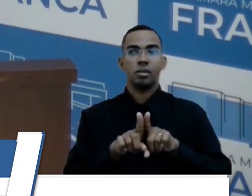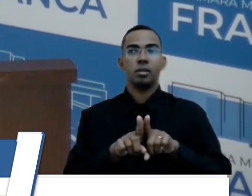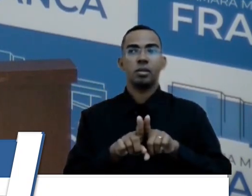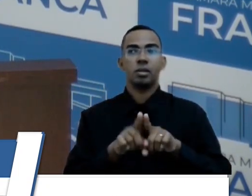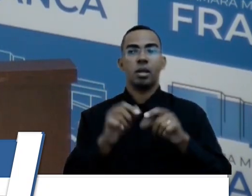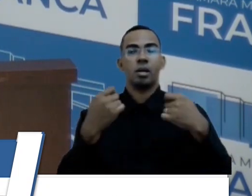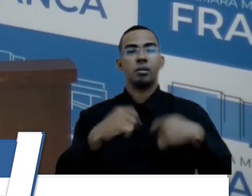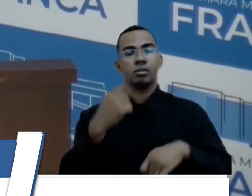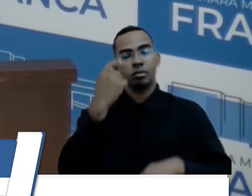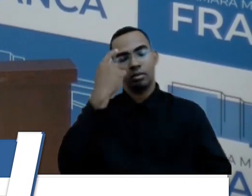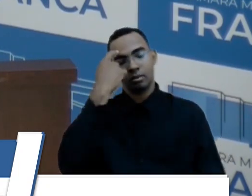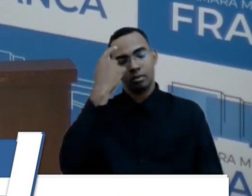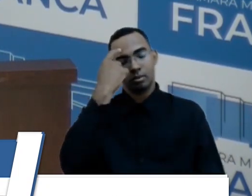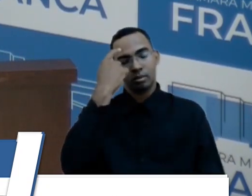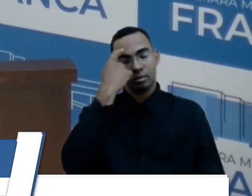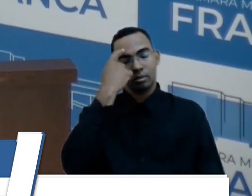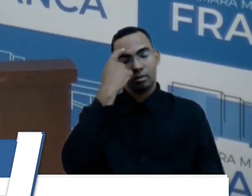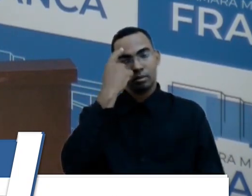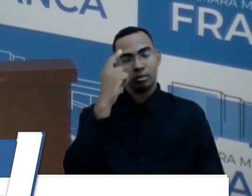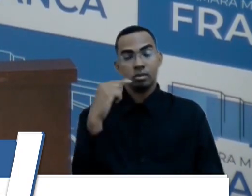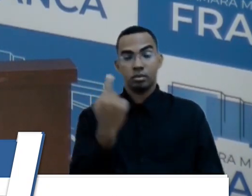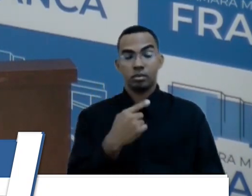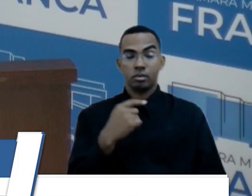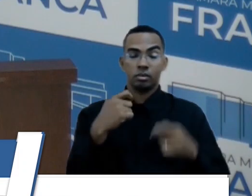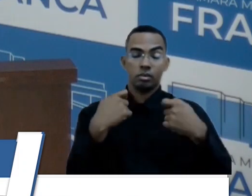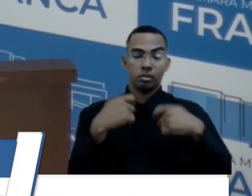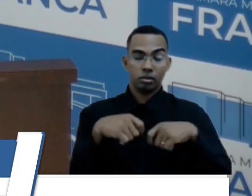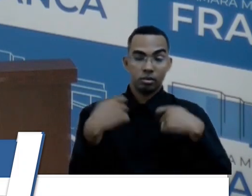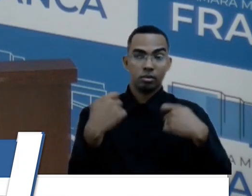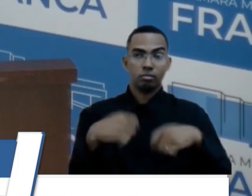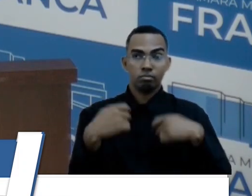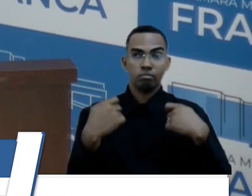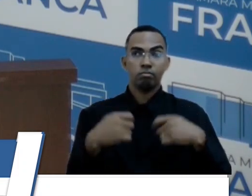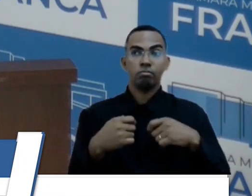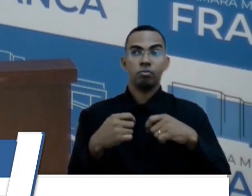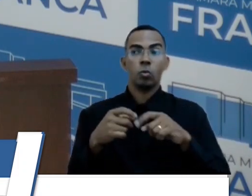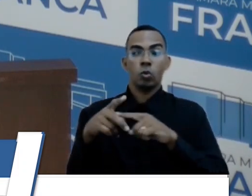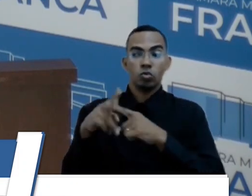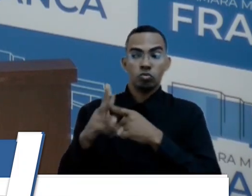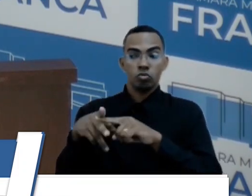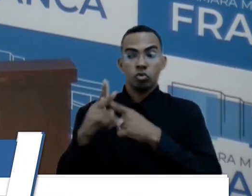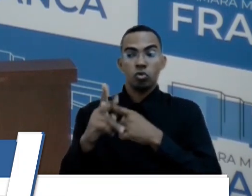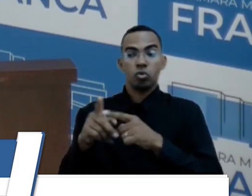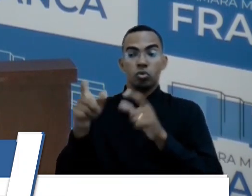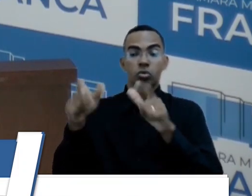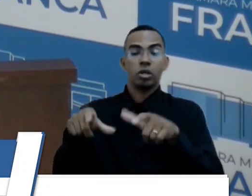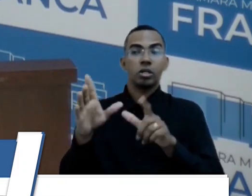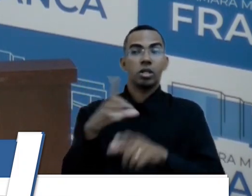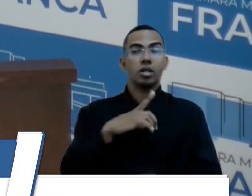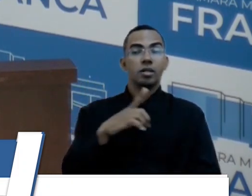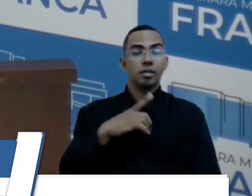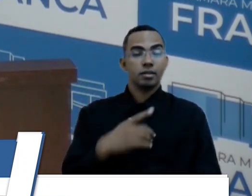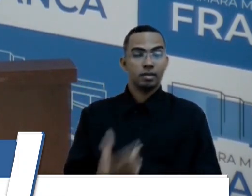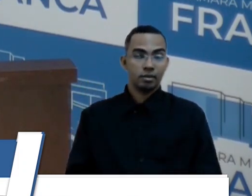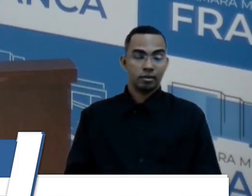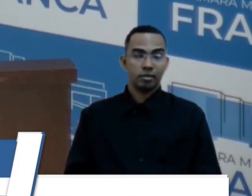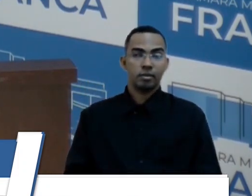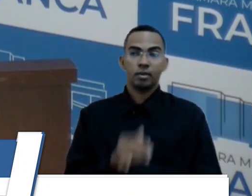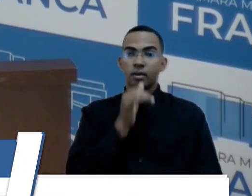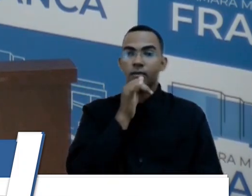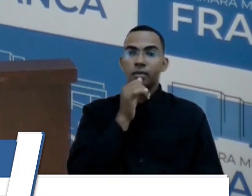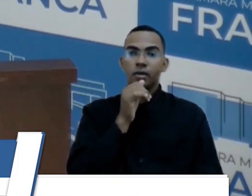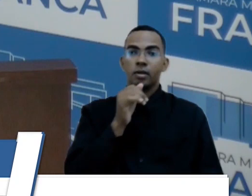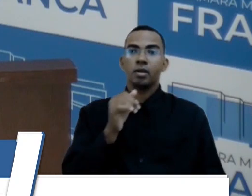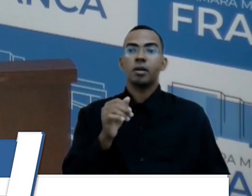pensar que nós precisamos dar manutenção naquilo que nós já temos, que são as APPs,